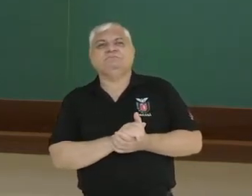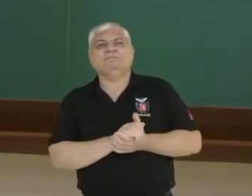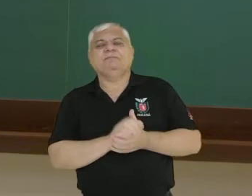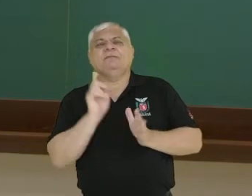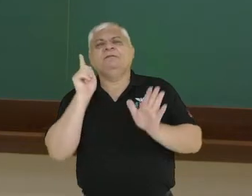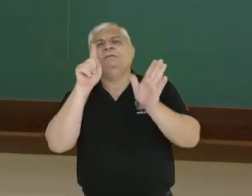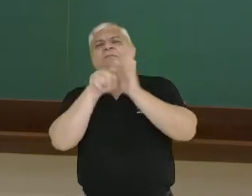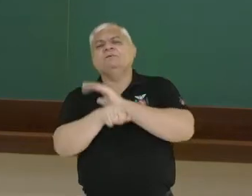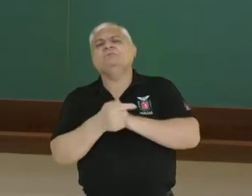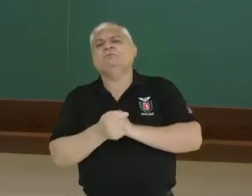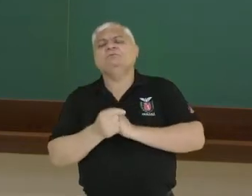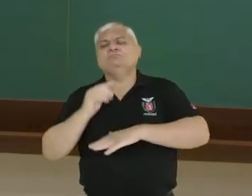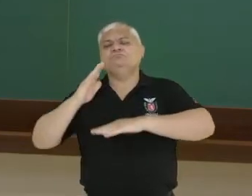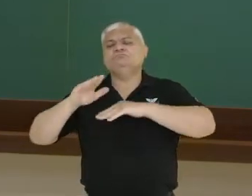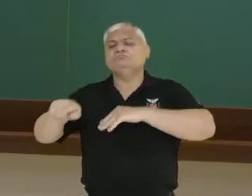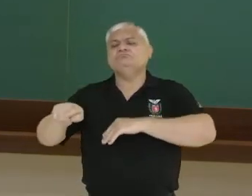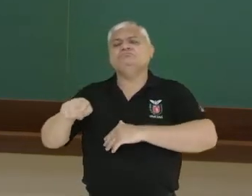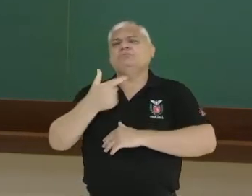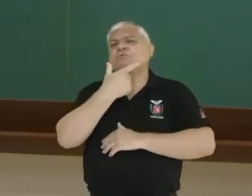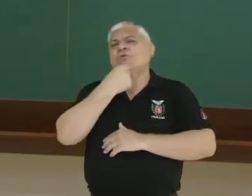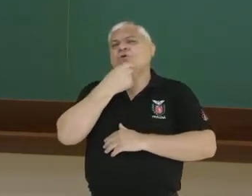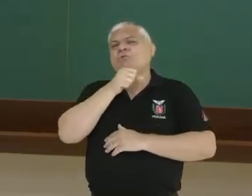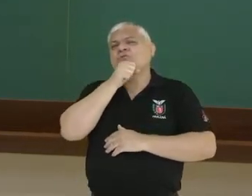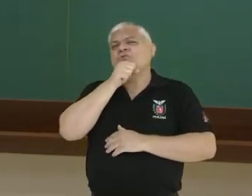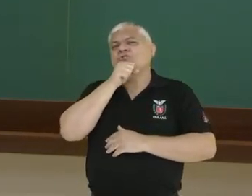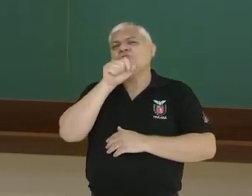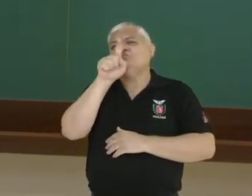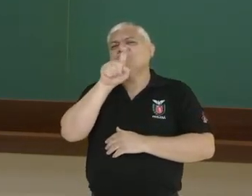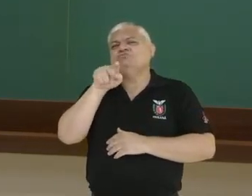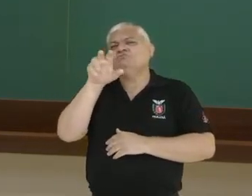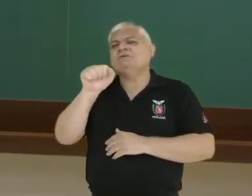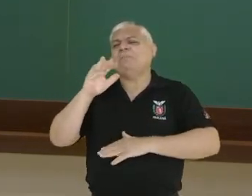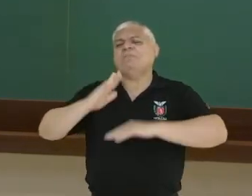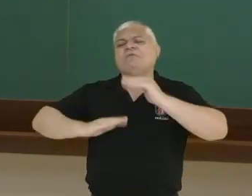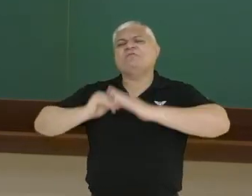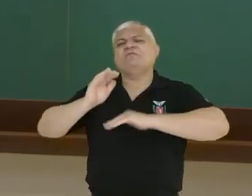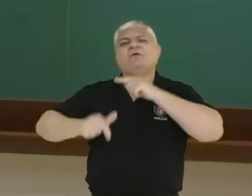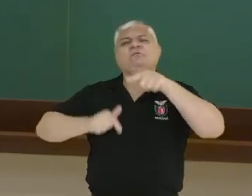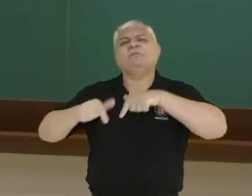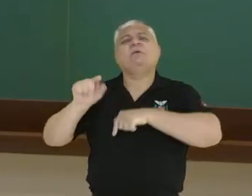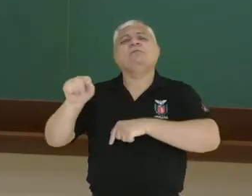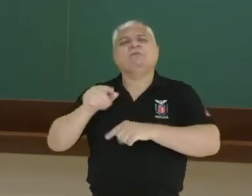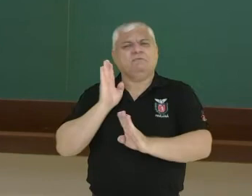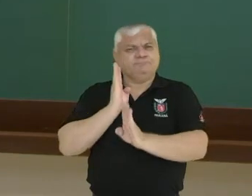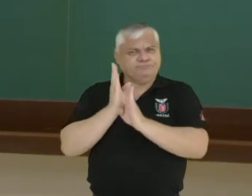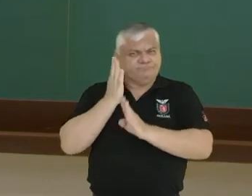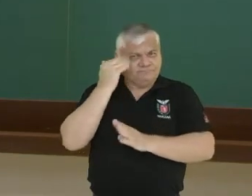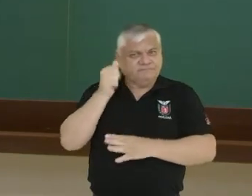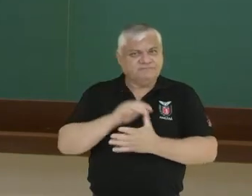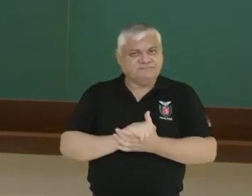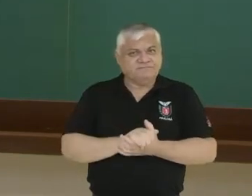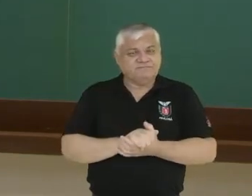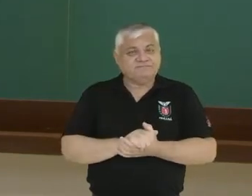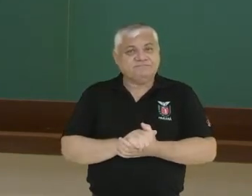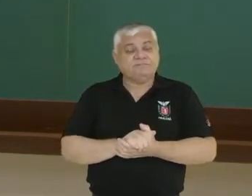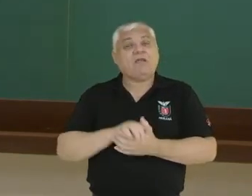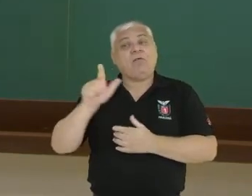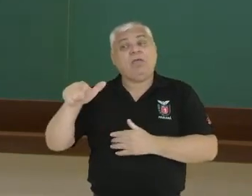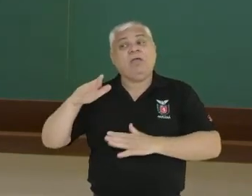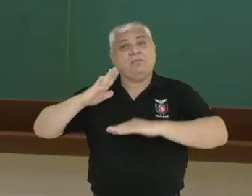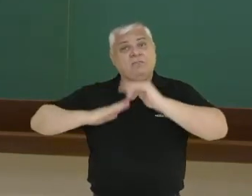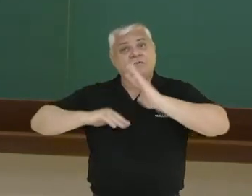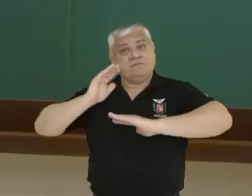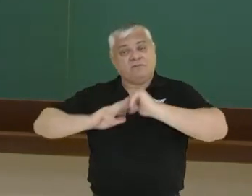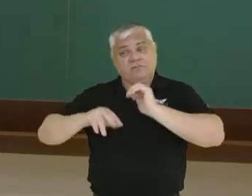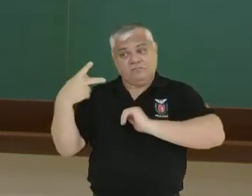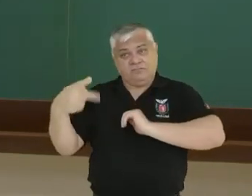perguntei qual é a profissão do personagem Zusa. Você conseguiu identificar? Bom, sabemos então que se trata de uma profissão, né? O